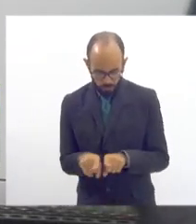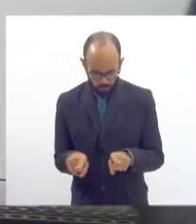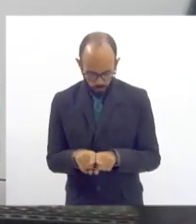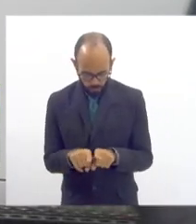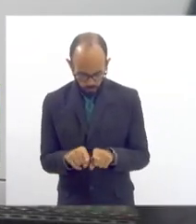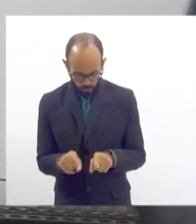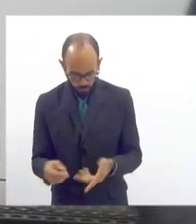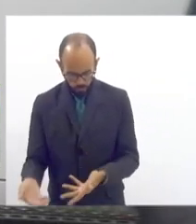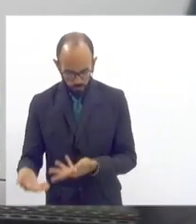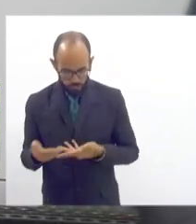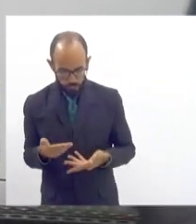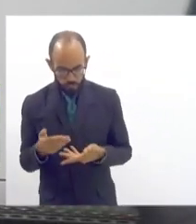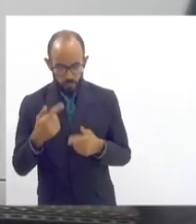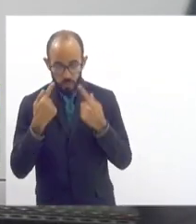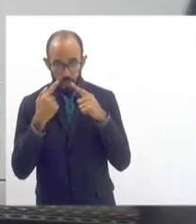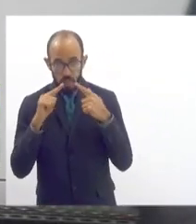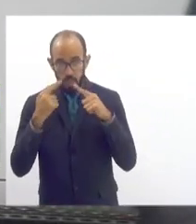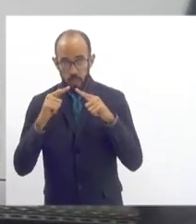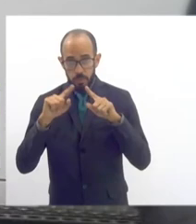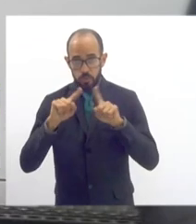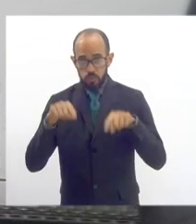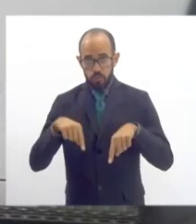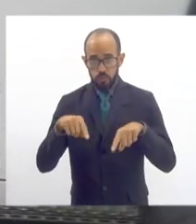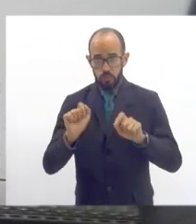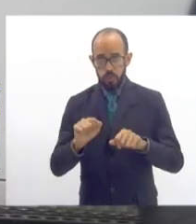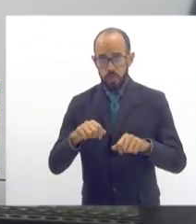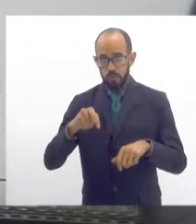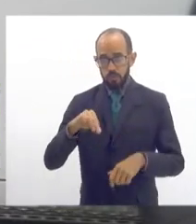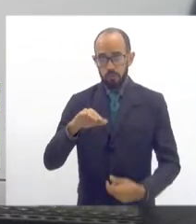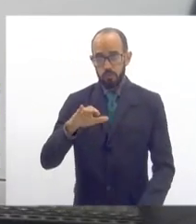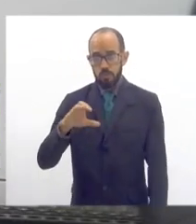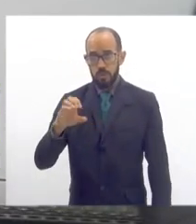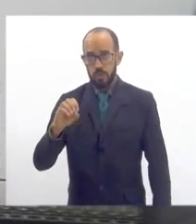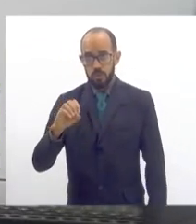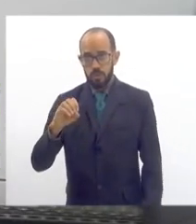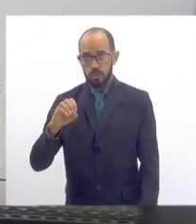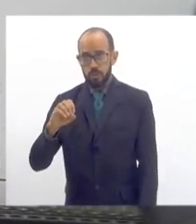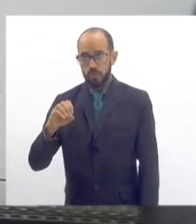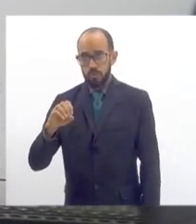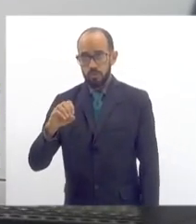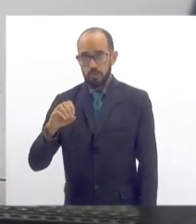a atender as reivindicações do servidor. Em março...